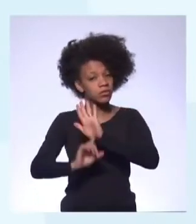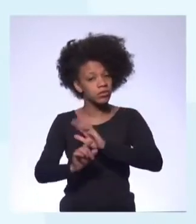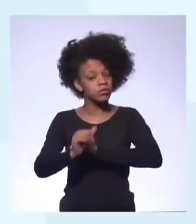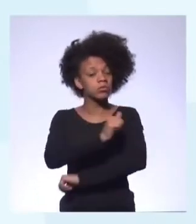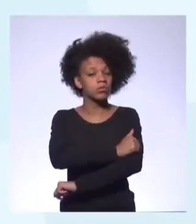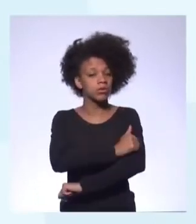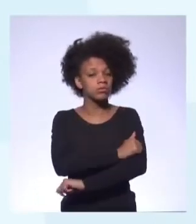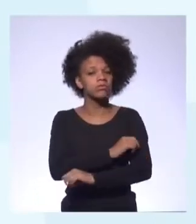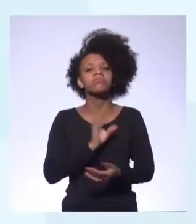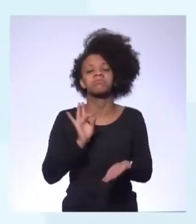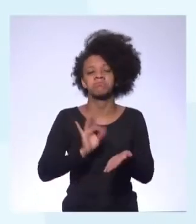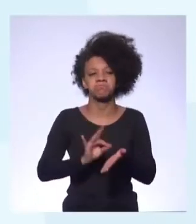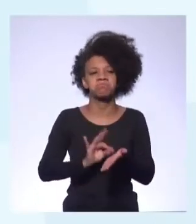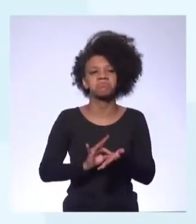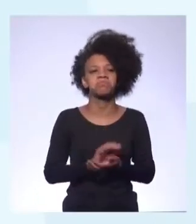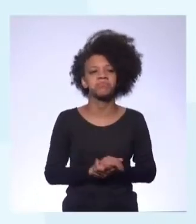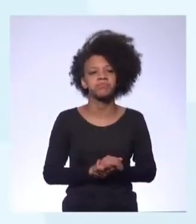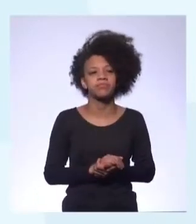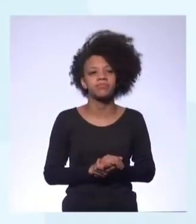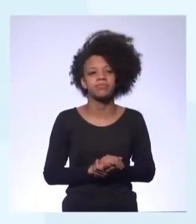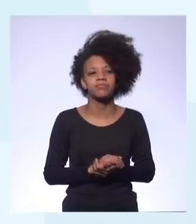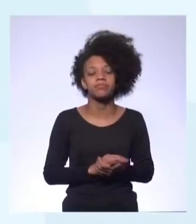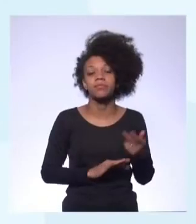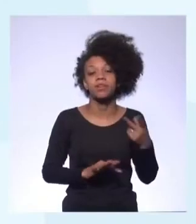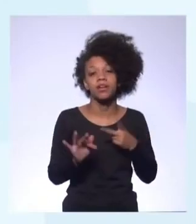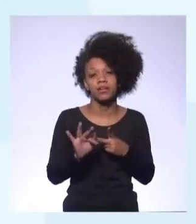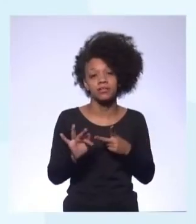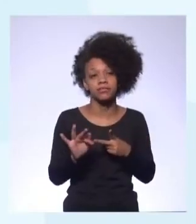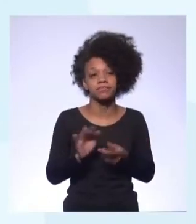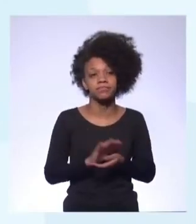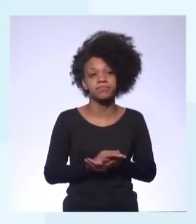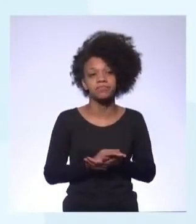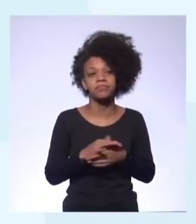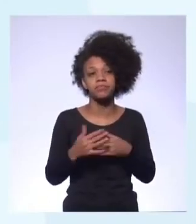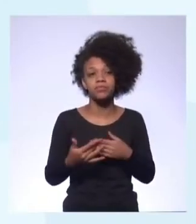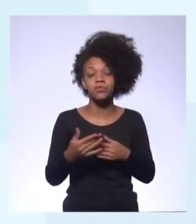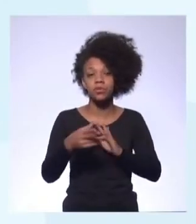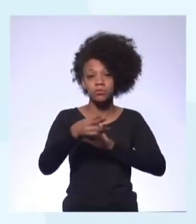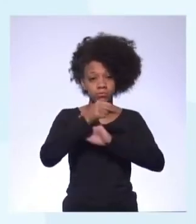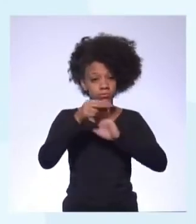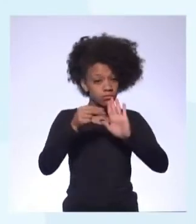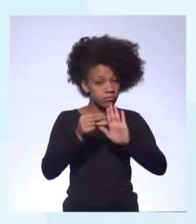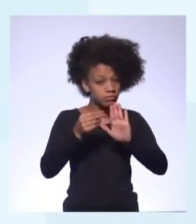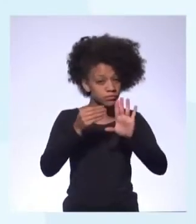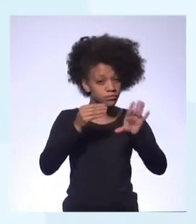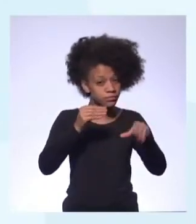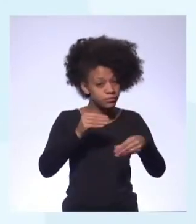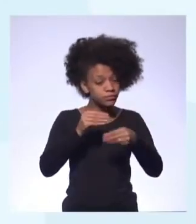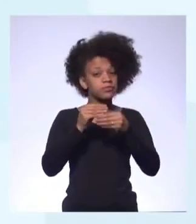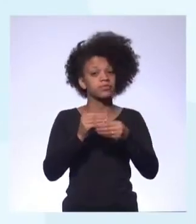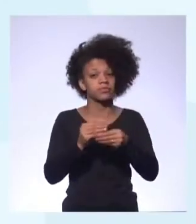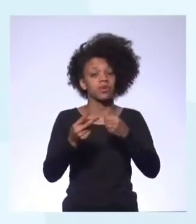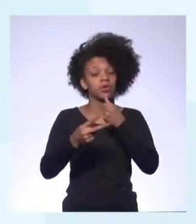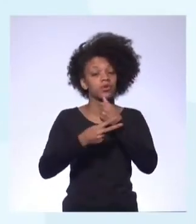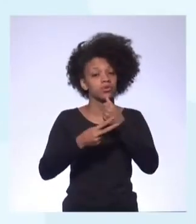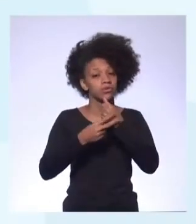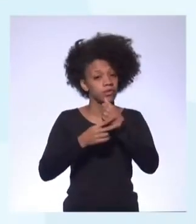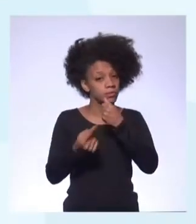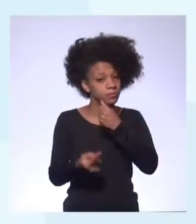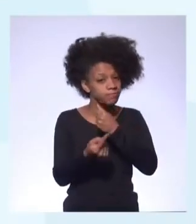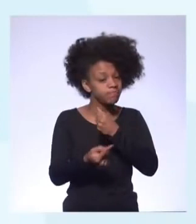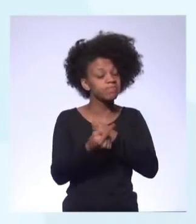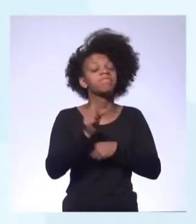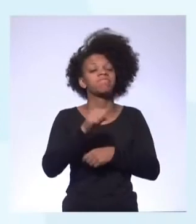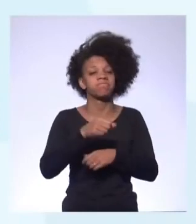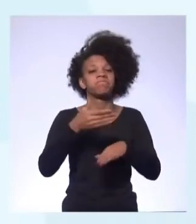alunos. Verdadeiro. Letra F. Os artigos são introduzidos por verbos no infinitivo. Sim, ó,